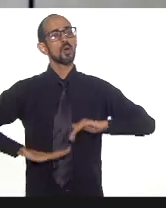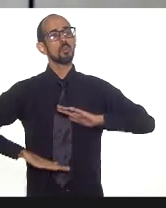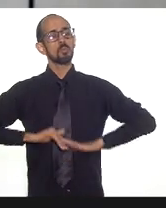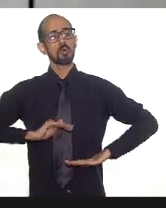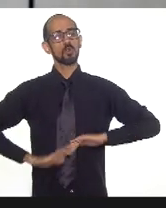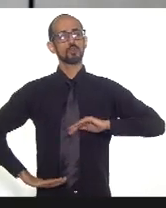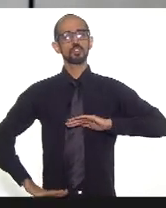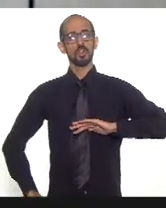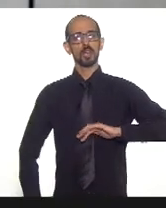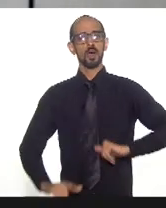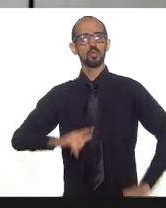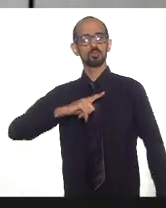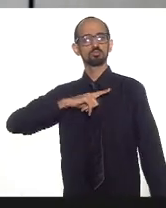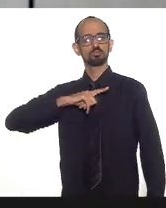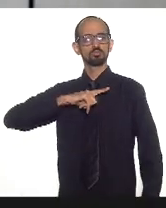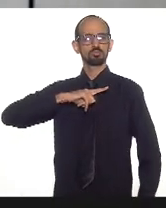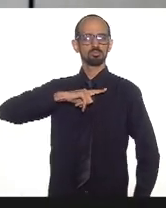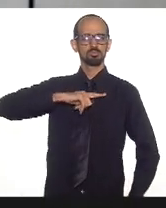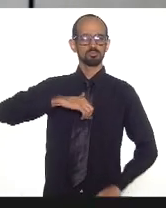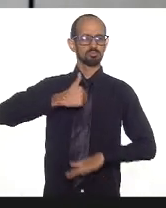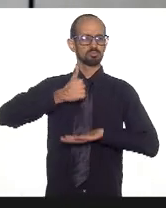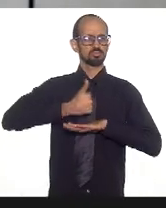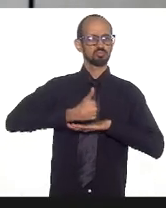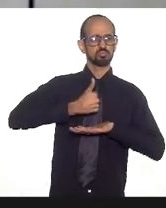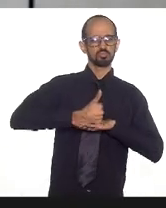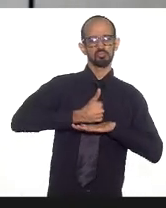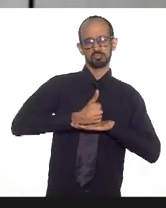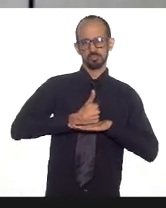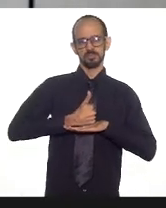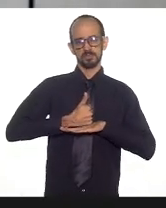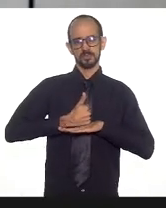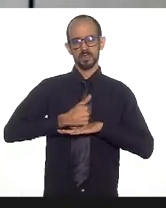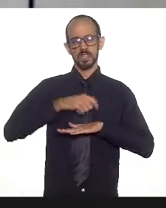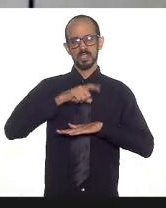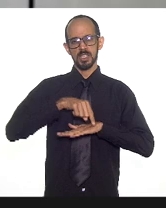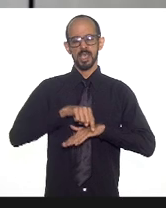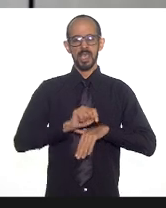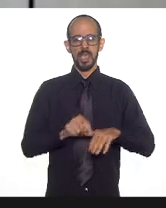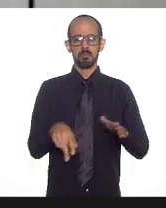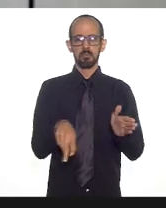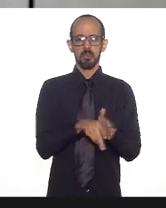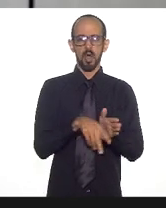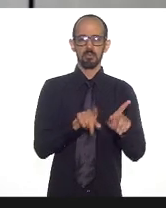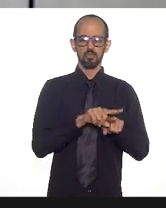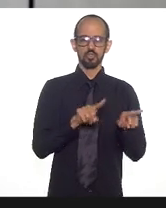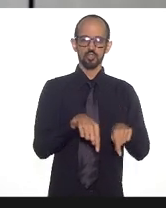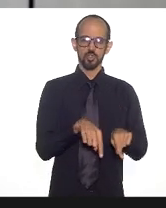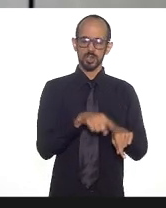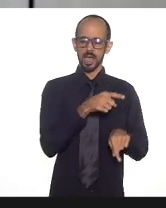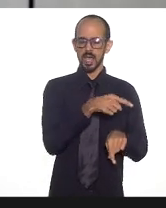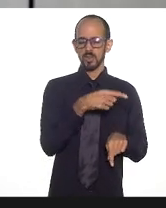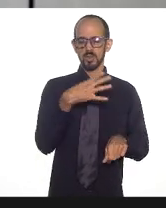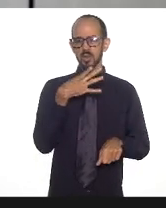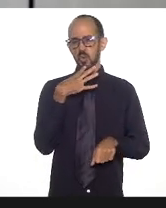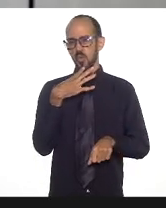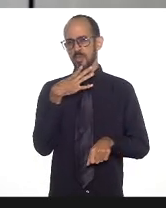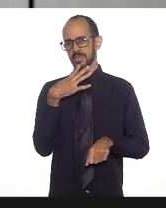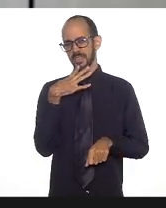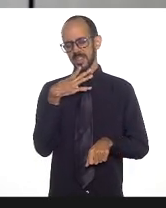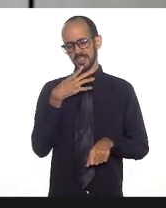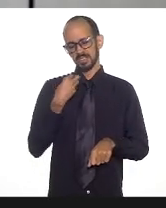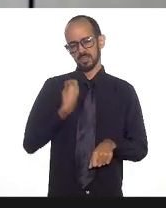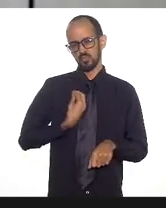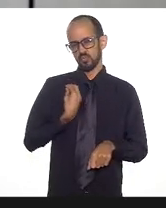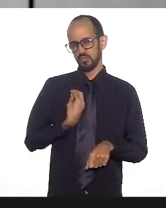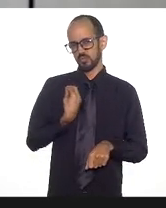profissional altamente qualificado, ele é da instituição, quer dizer, ele é do quadro, ele conhece a história, ele vive na